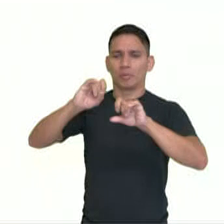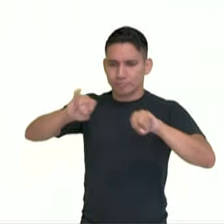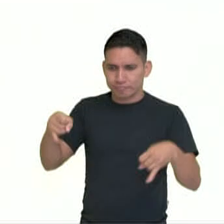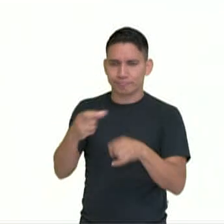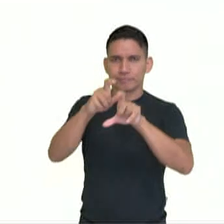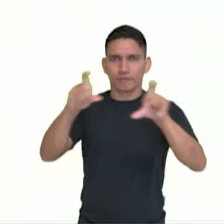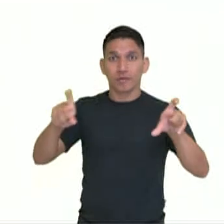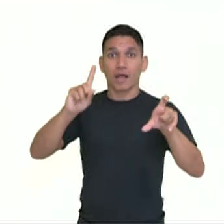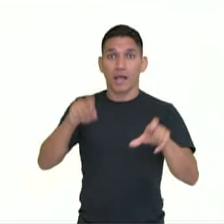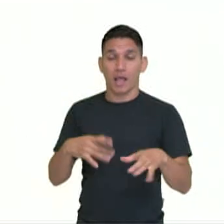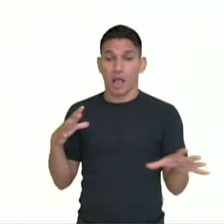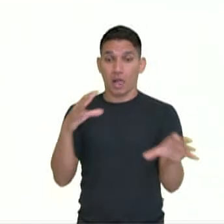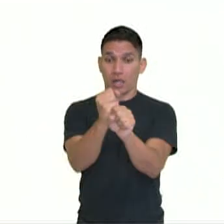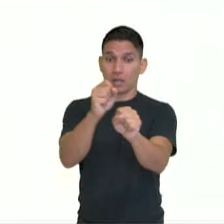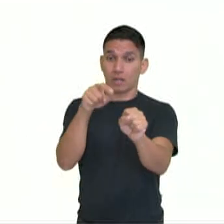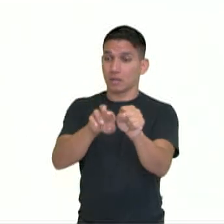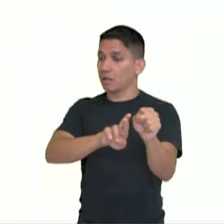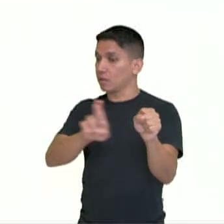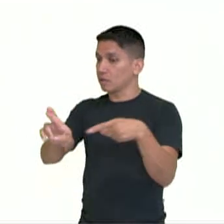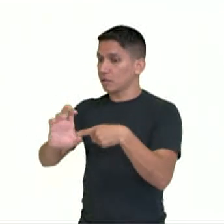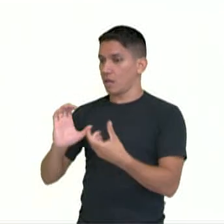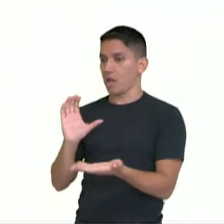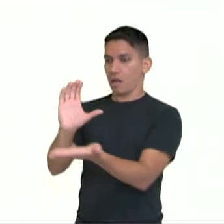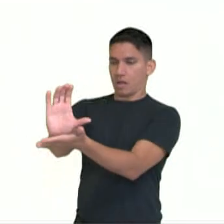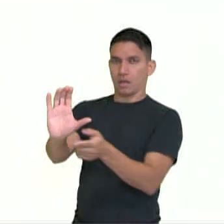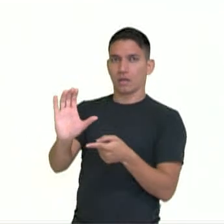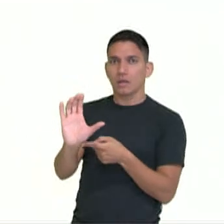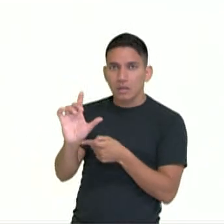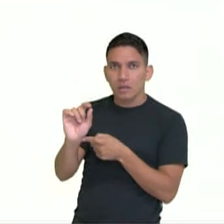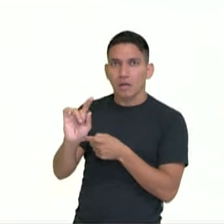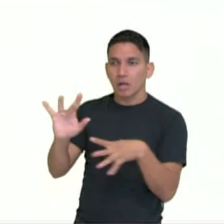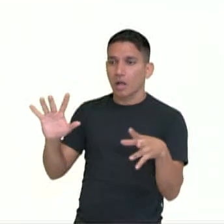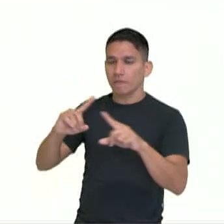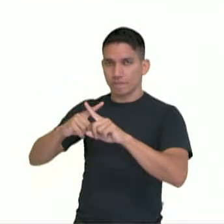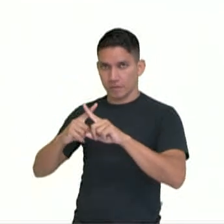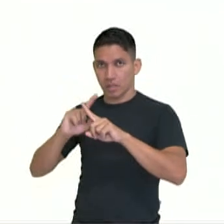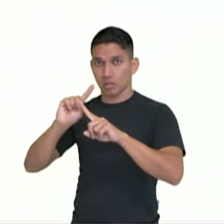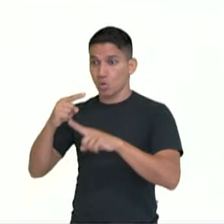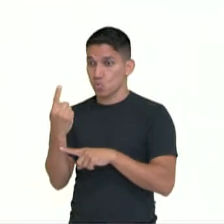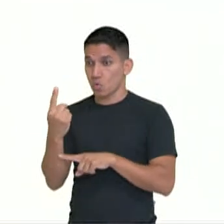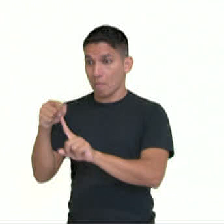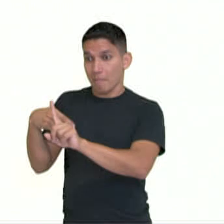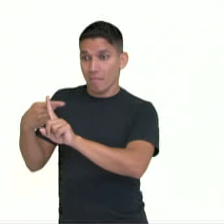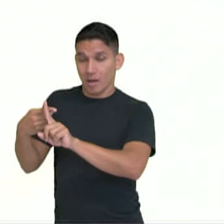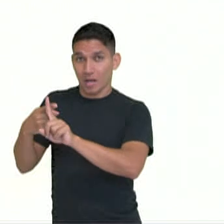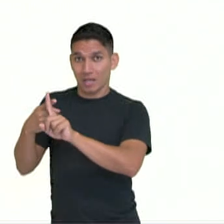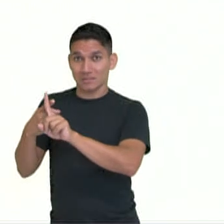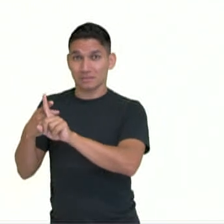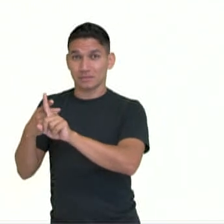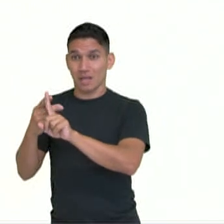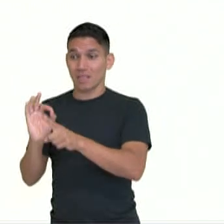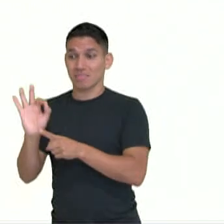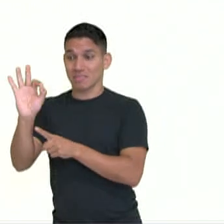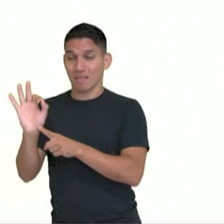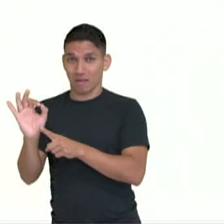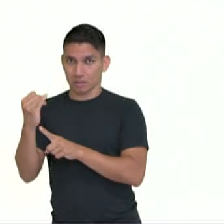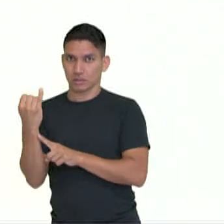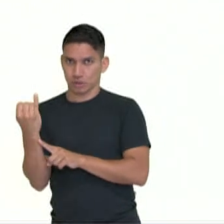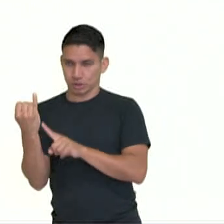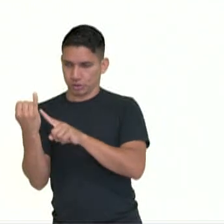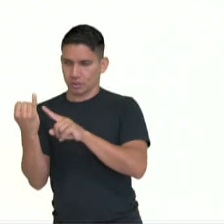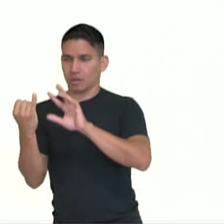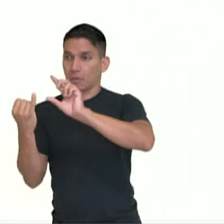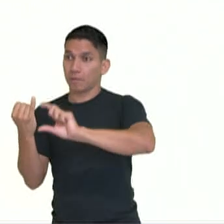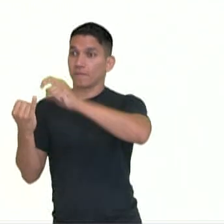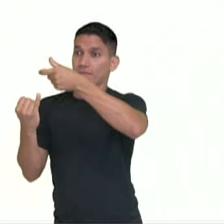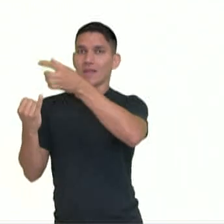composto? Montante é igual a capital que multiplica 1 mais a taxa elevado pelo